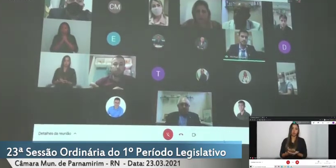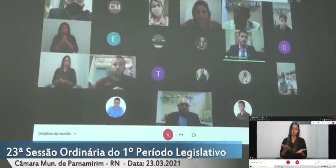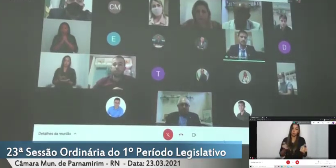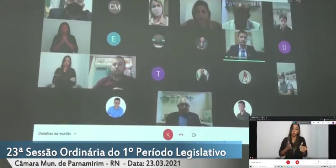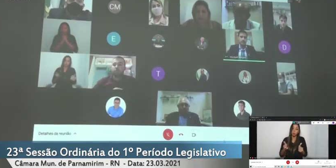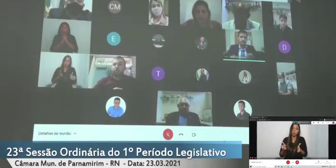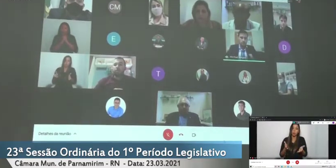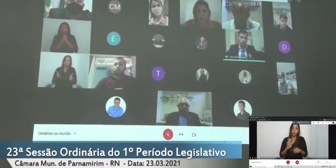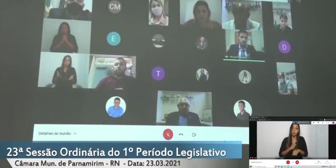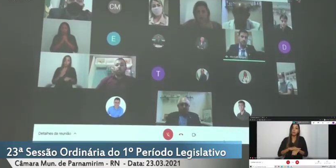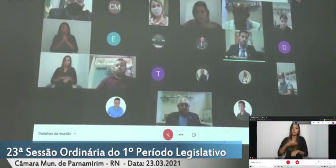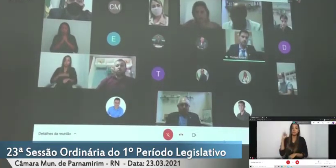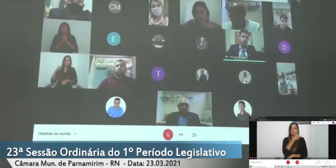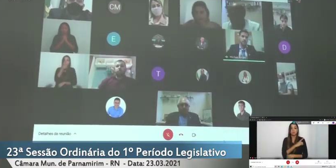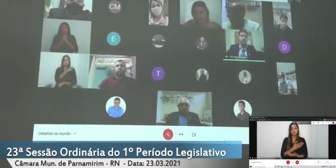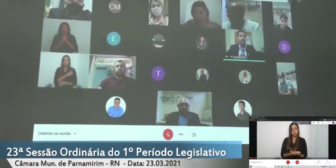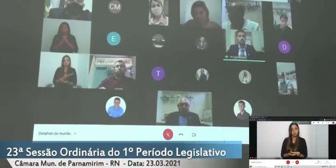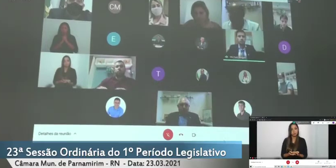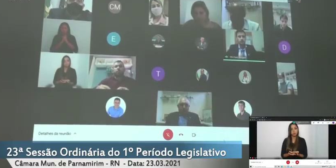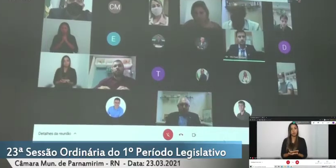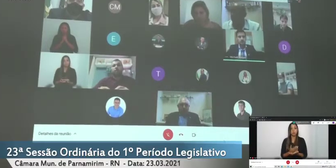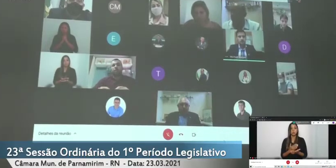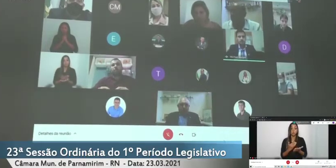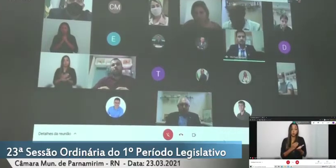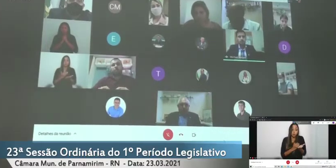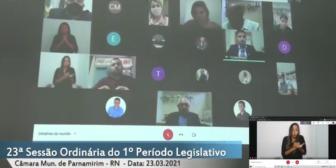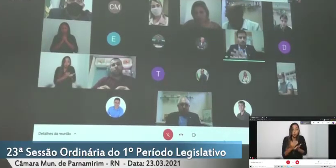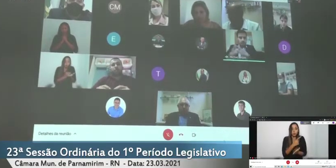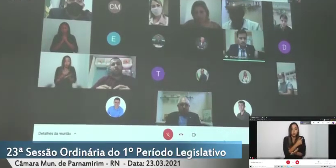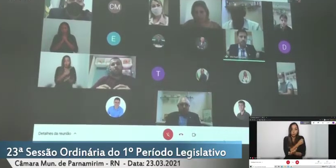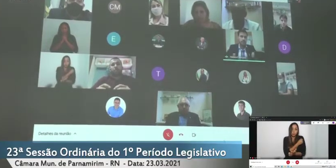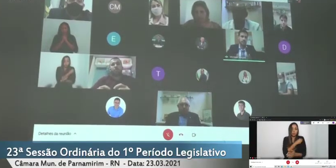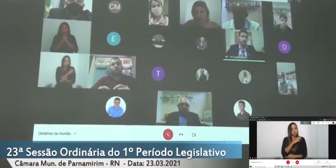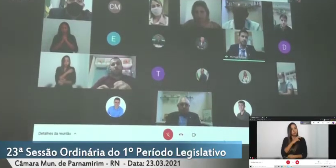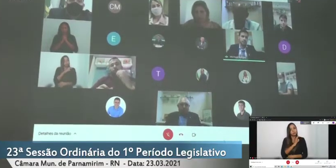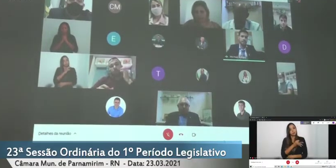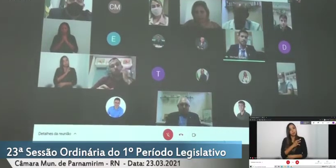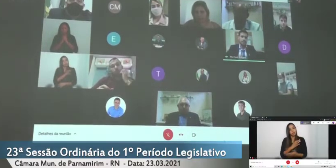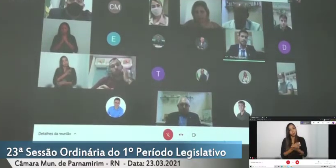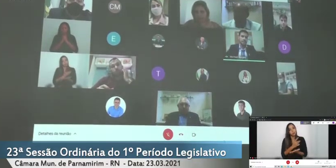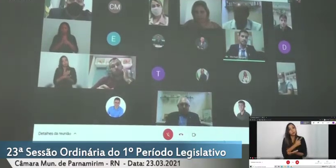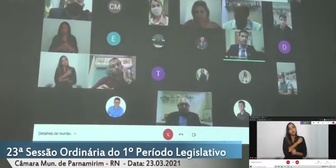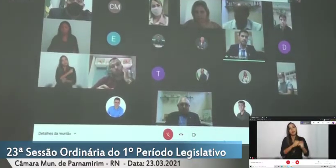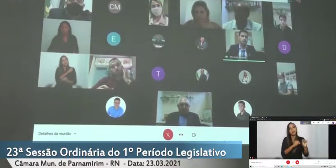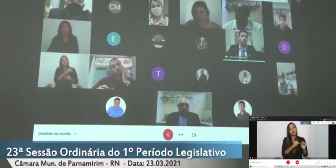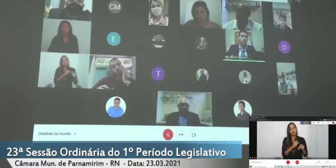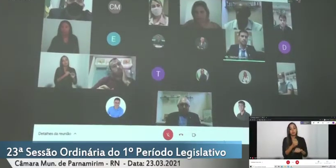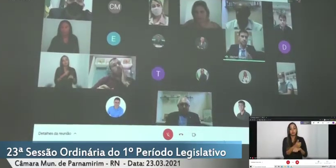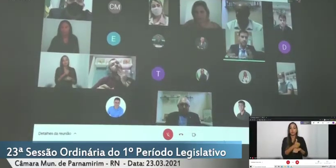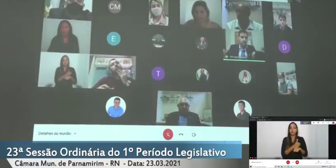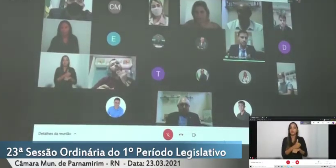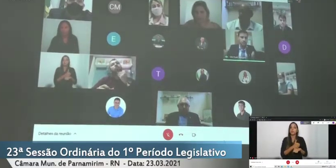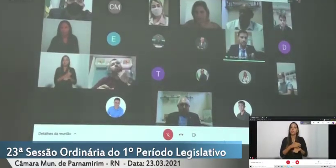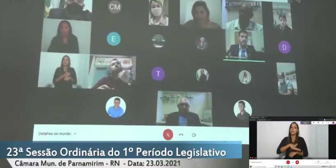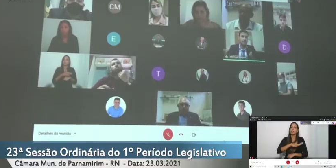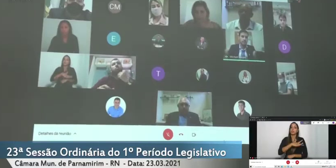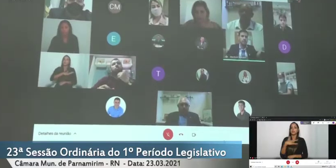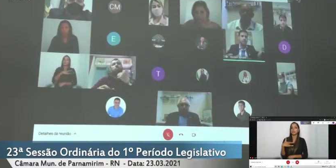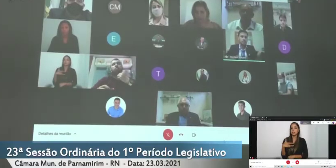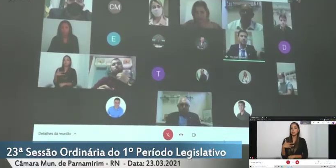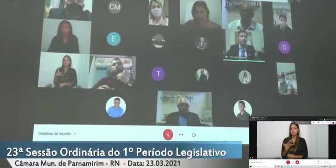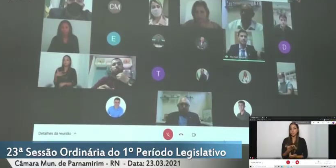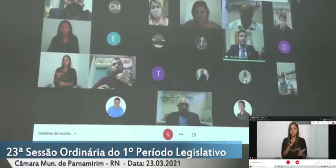para, naturalmente, para os profissionais de saúde que estão na linha de frente e que estão tendo contato direto com o paciente. Quando